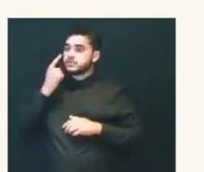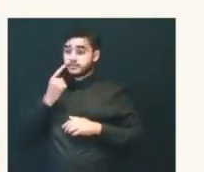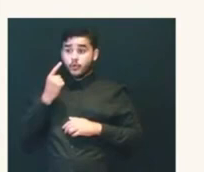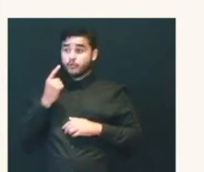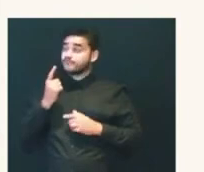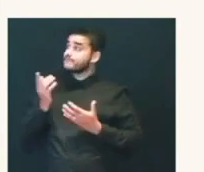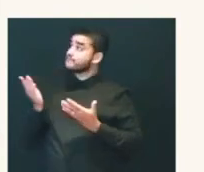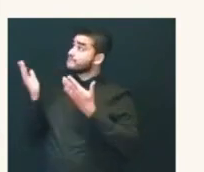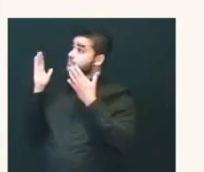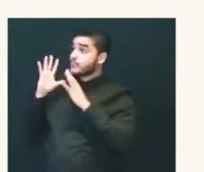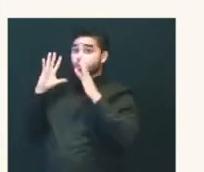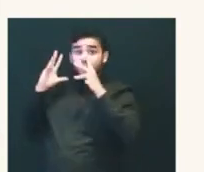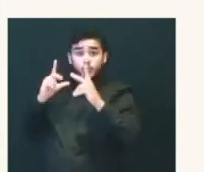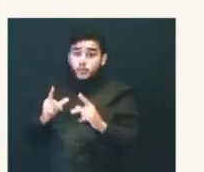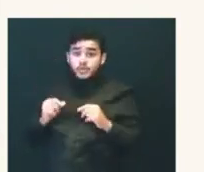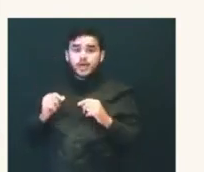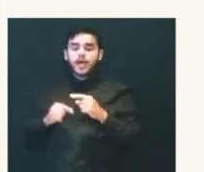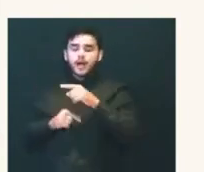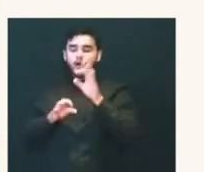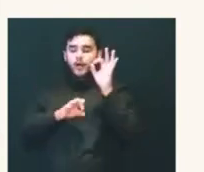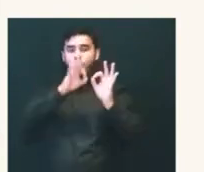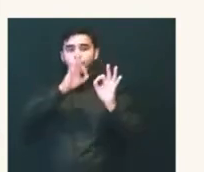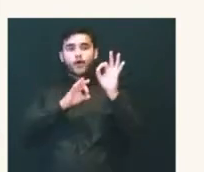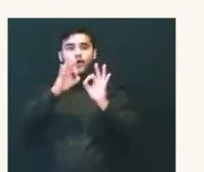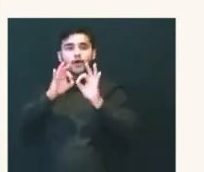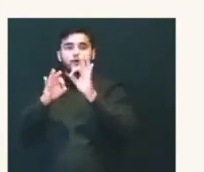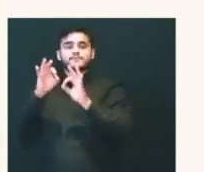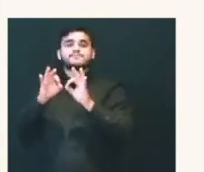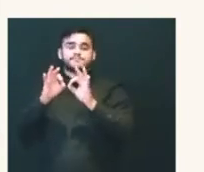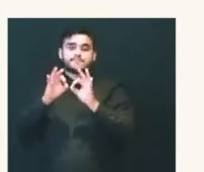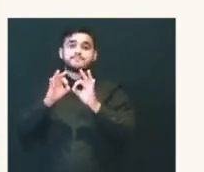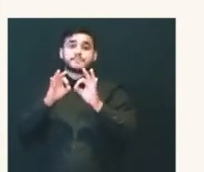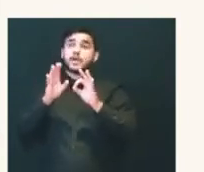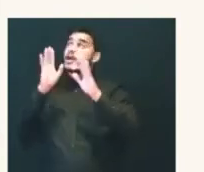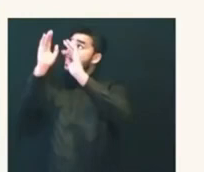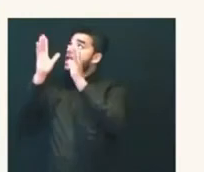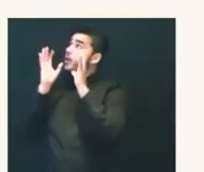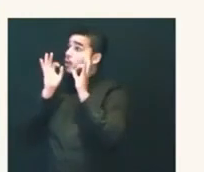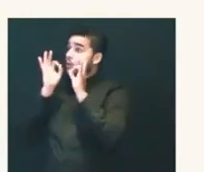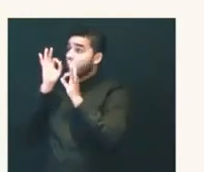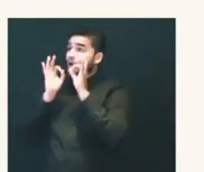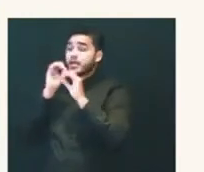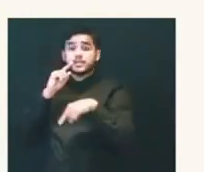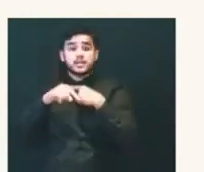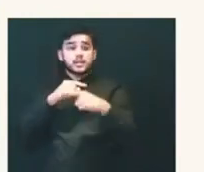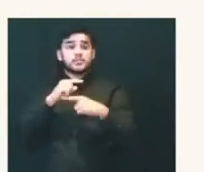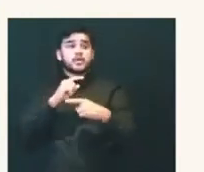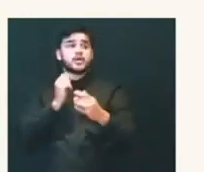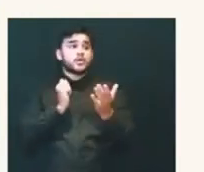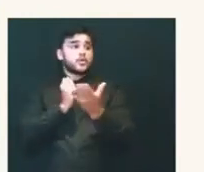domingo, para a semana inteira. E, a partir desse planejamento, é que é feita a lista de supermercado, a lista de compras. Isso já